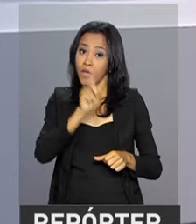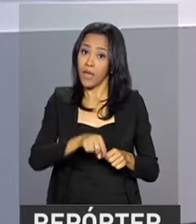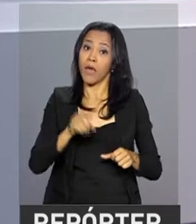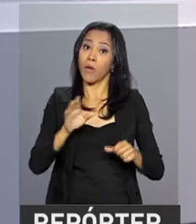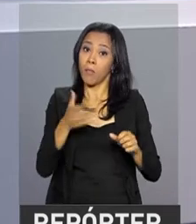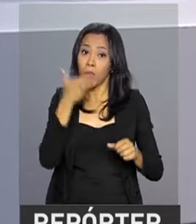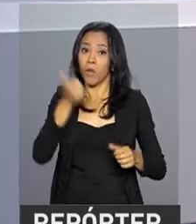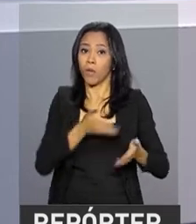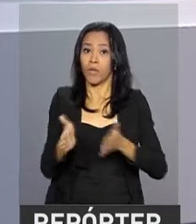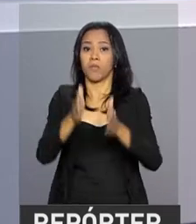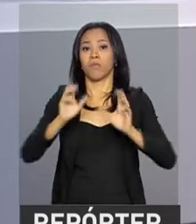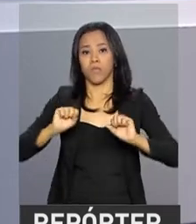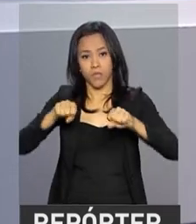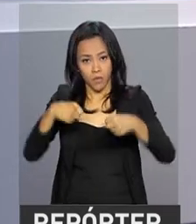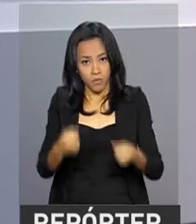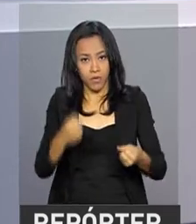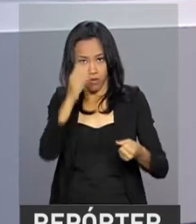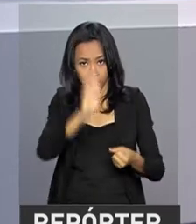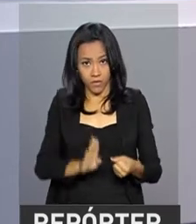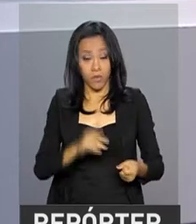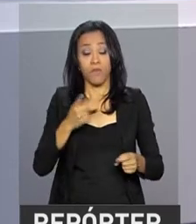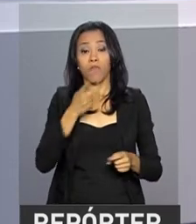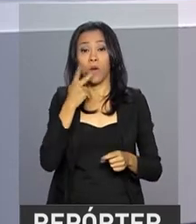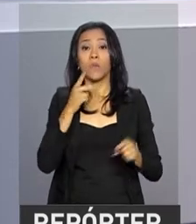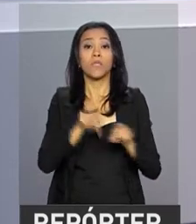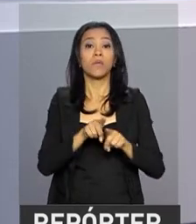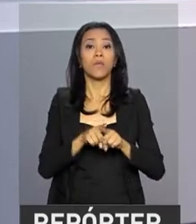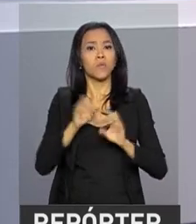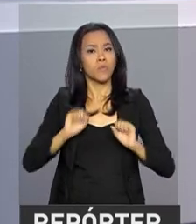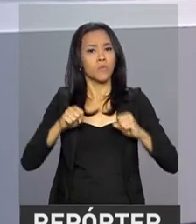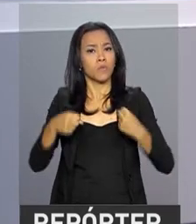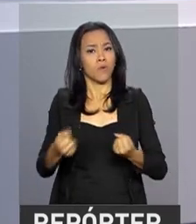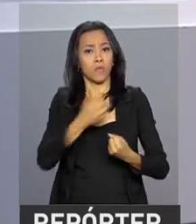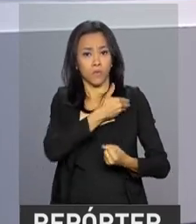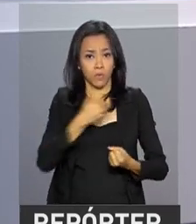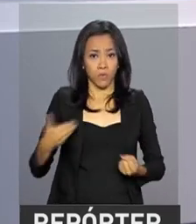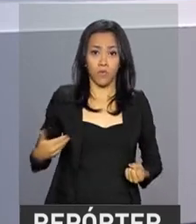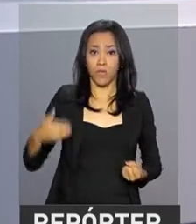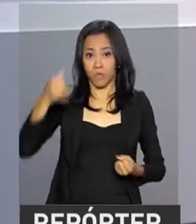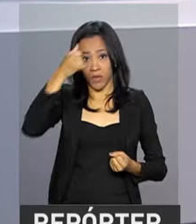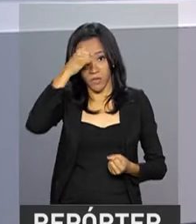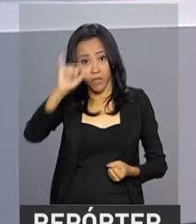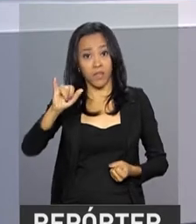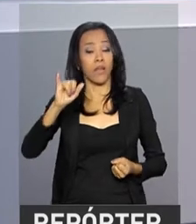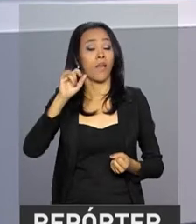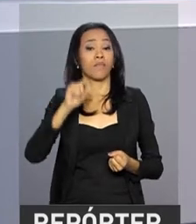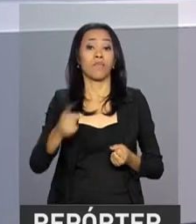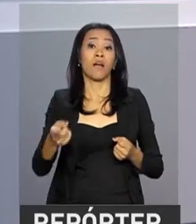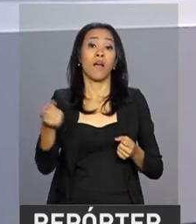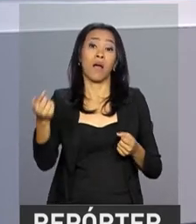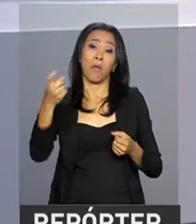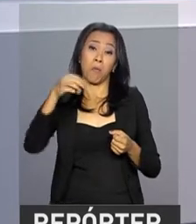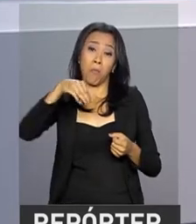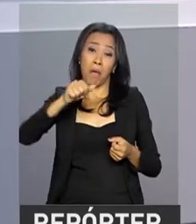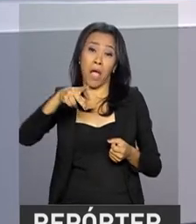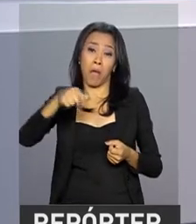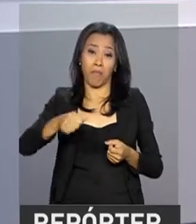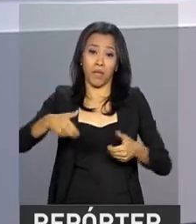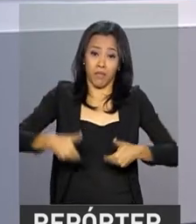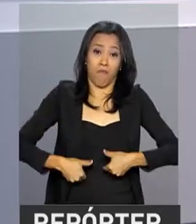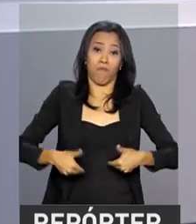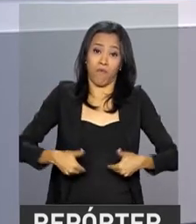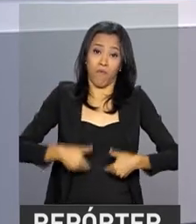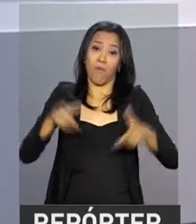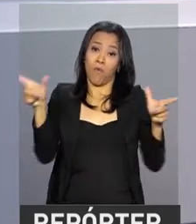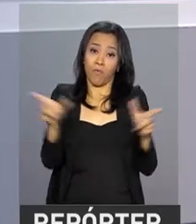em geral meirelles falou ainda sobre os esforços do governo para evitar o retorno do brasil ao mapa da fome da organização das nações